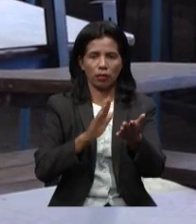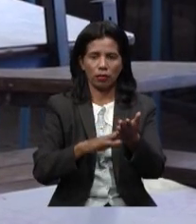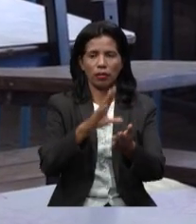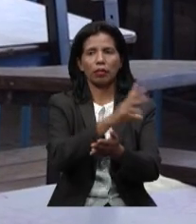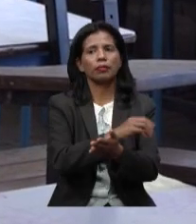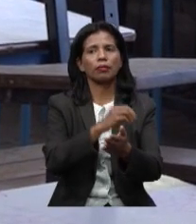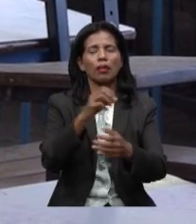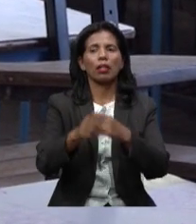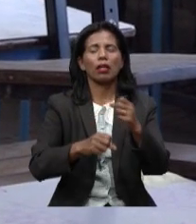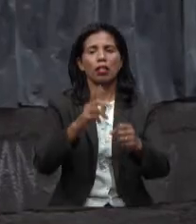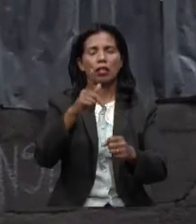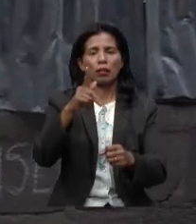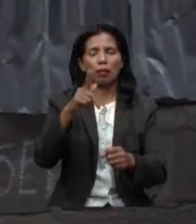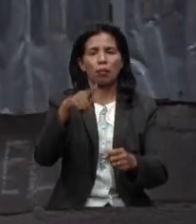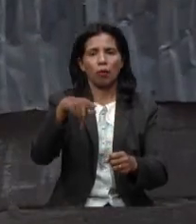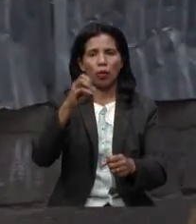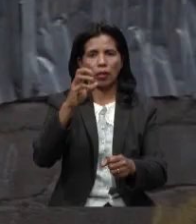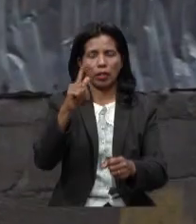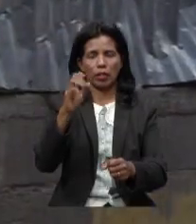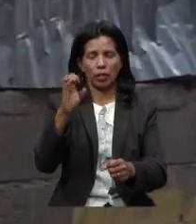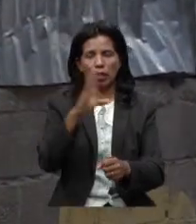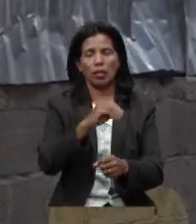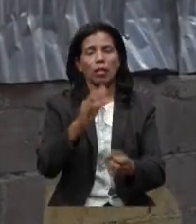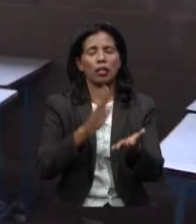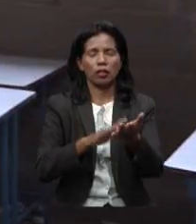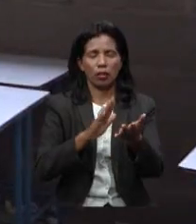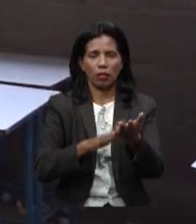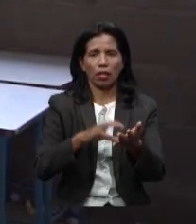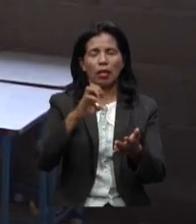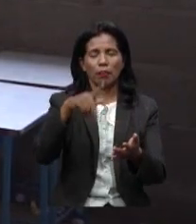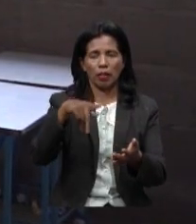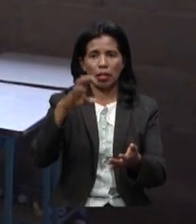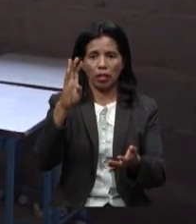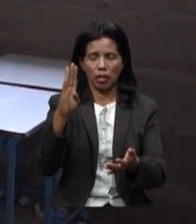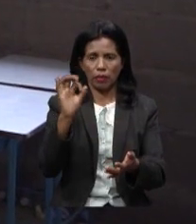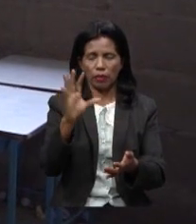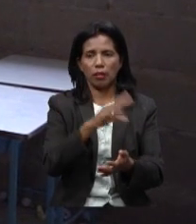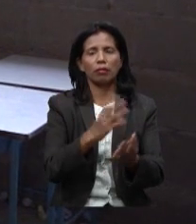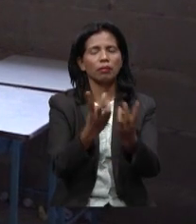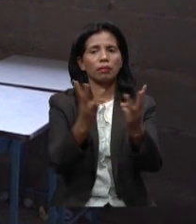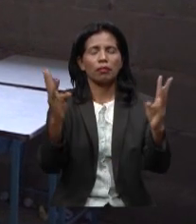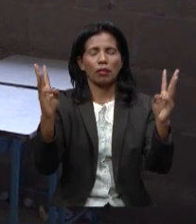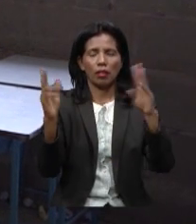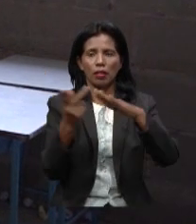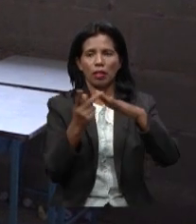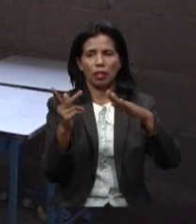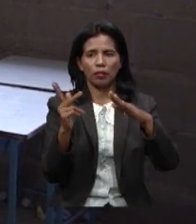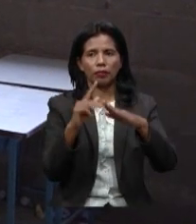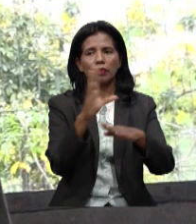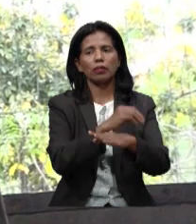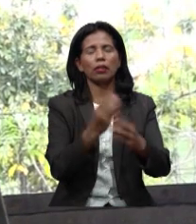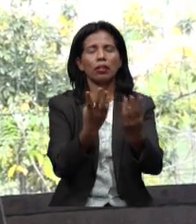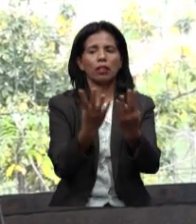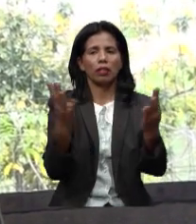Sanses Pinamaukruma Poetete no eskola EBF Sergio Vieira de Melo didindet hokalen janela taka